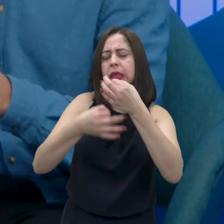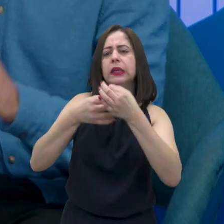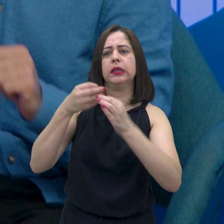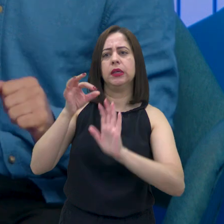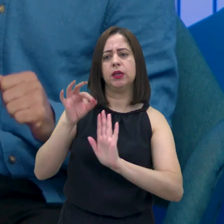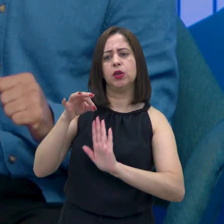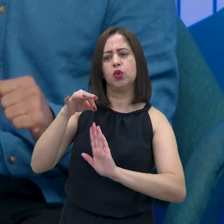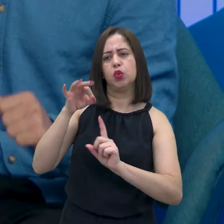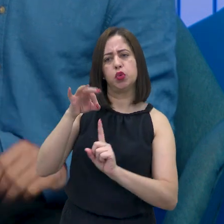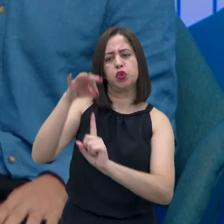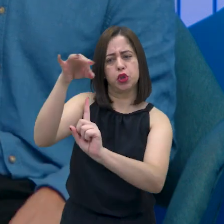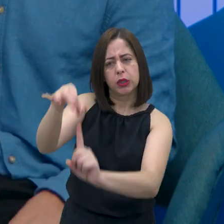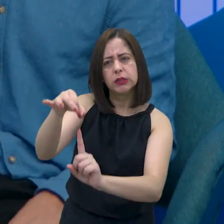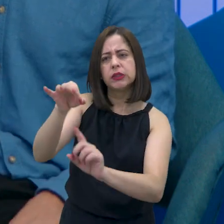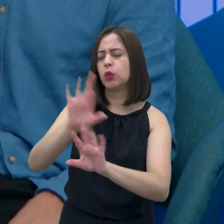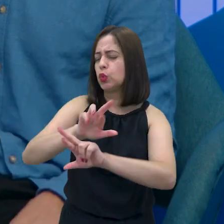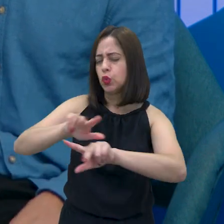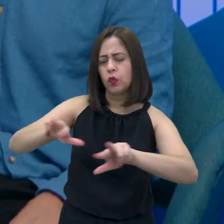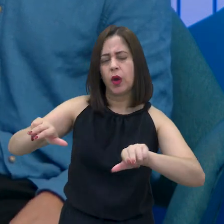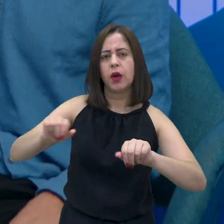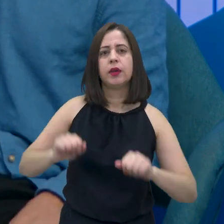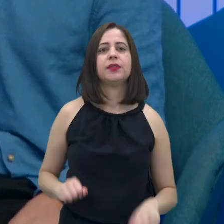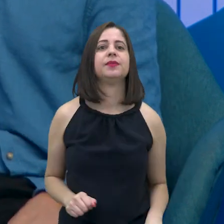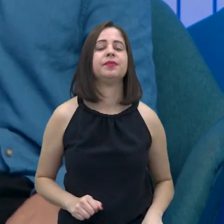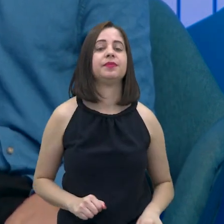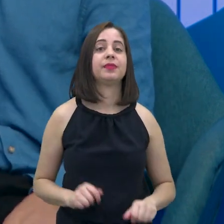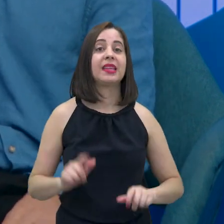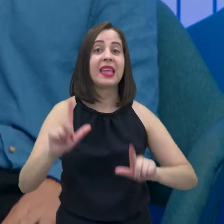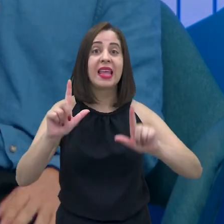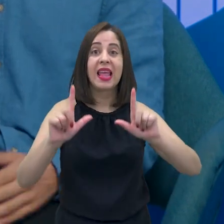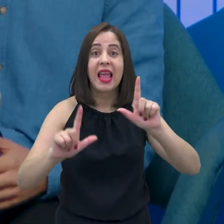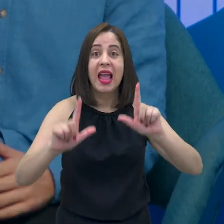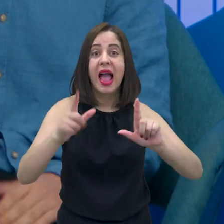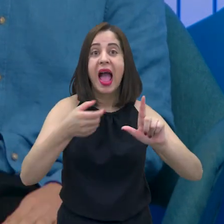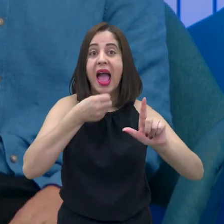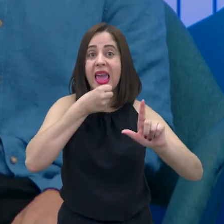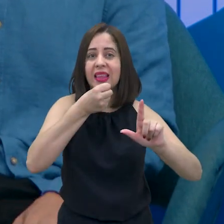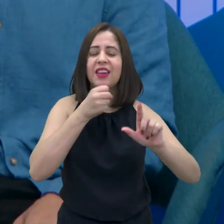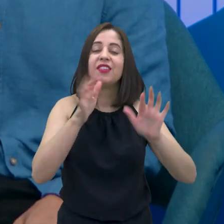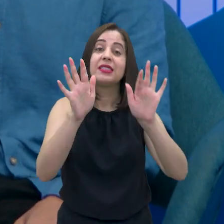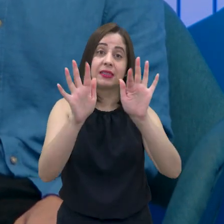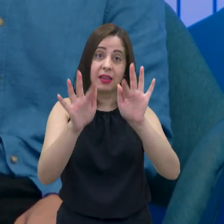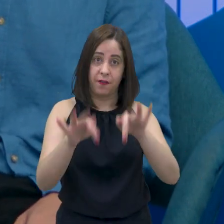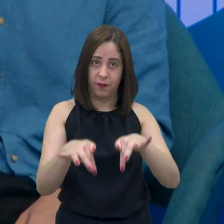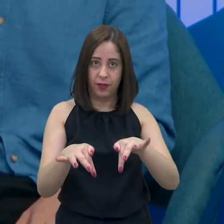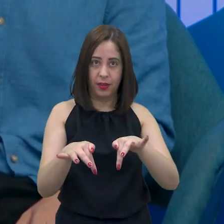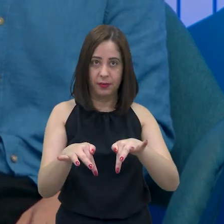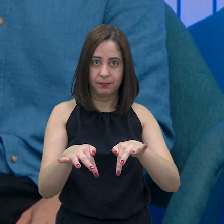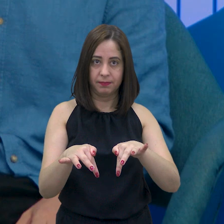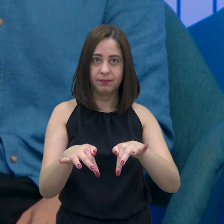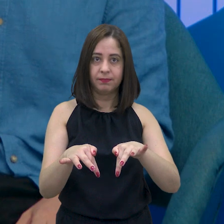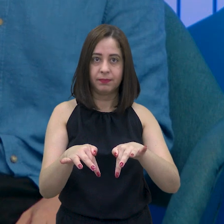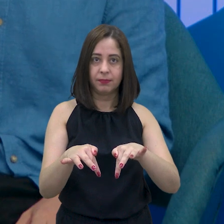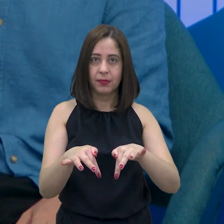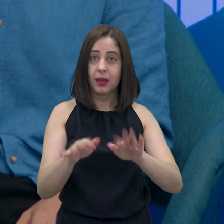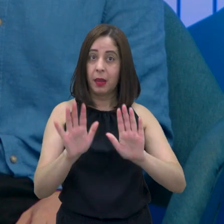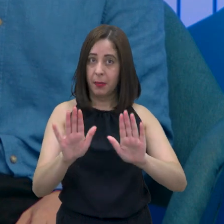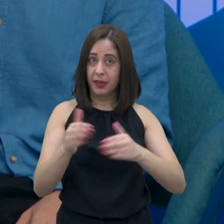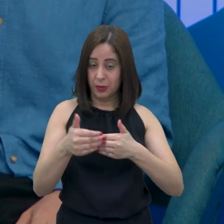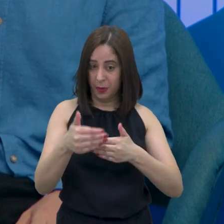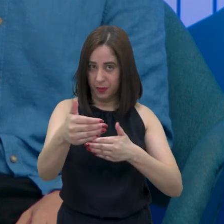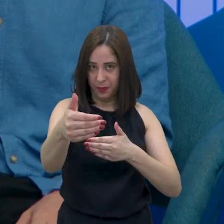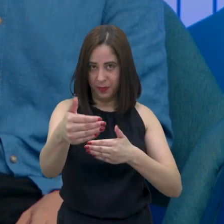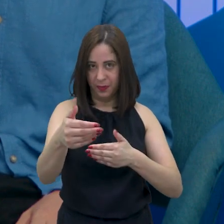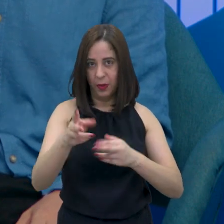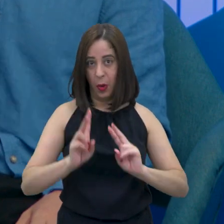fiscalizando, sempre de olho aí no que acontece na cidade, Marvin. Perfeito. Nós terminamos aqui mais uma entrevista do Cidadania em Pauta e tem